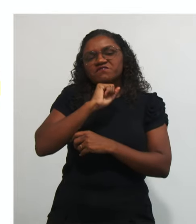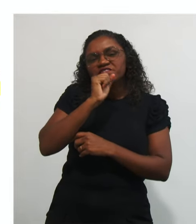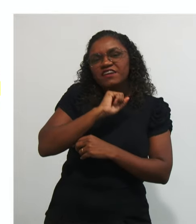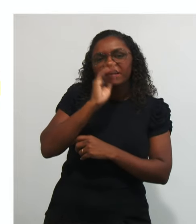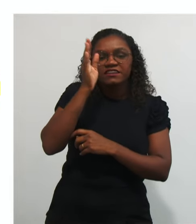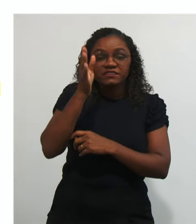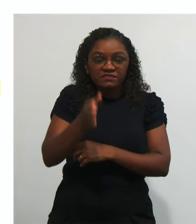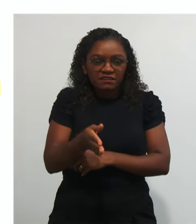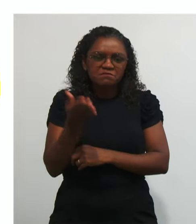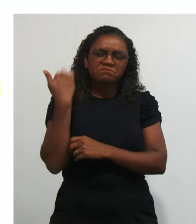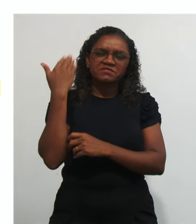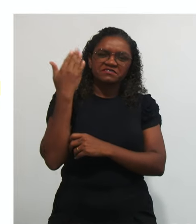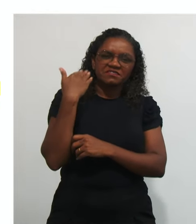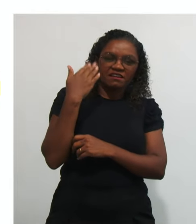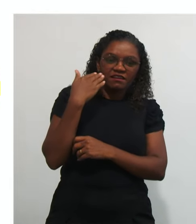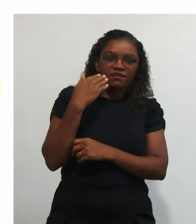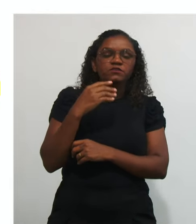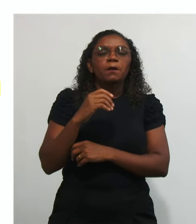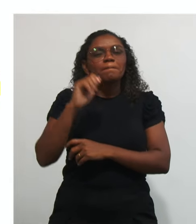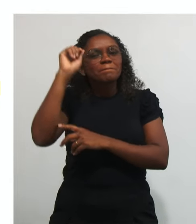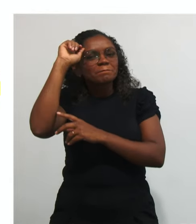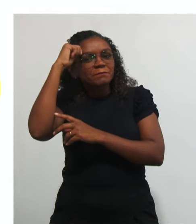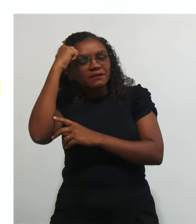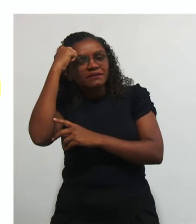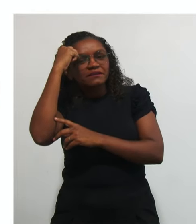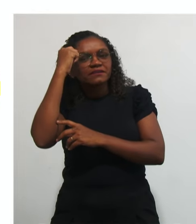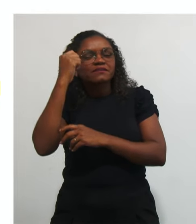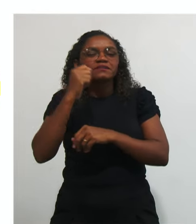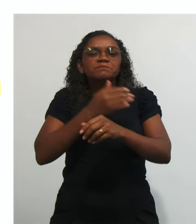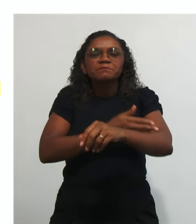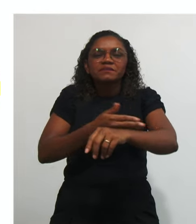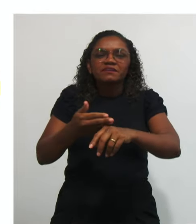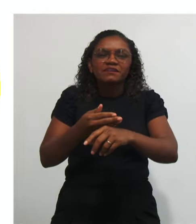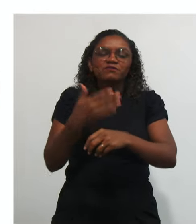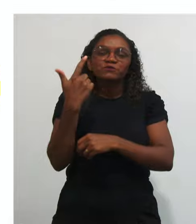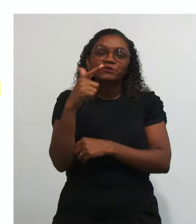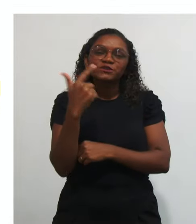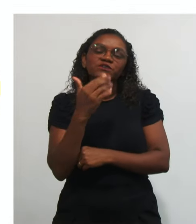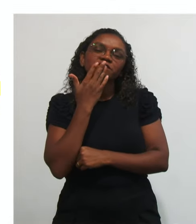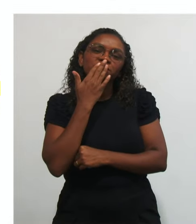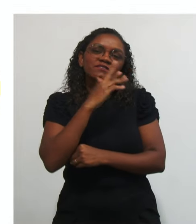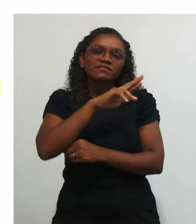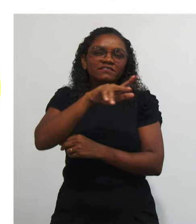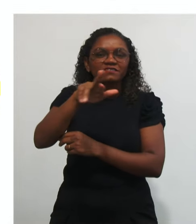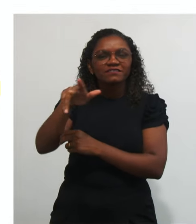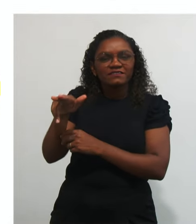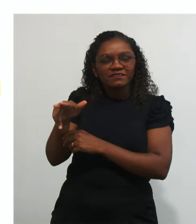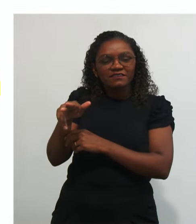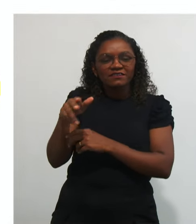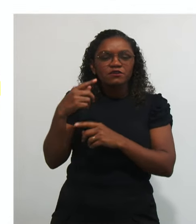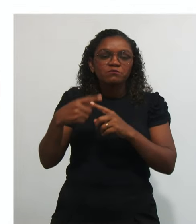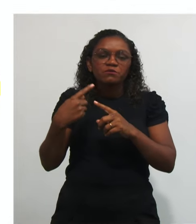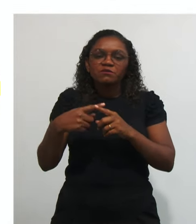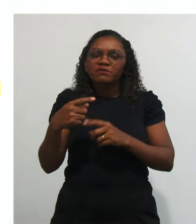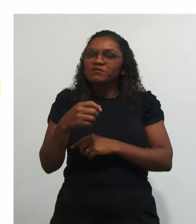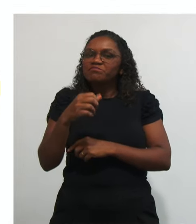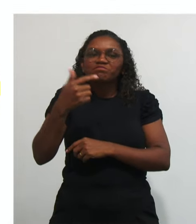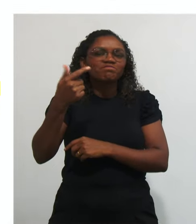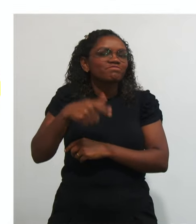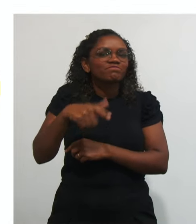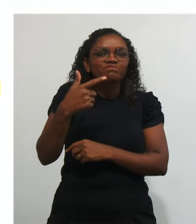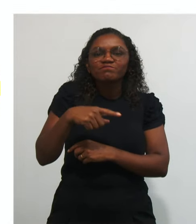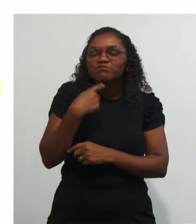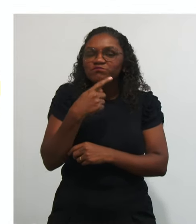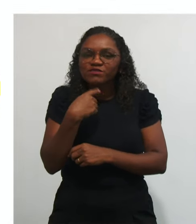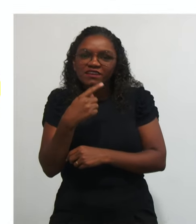antigamente essa TV preto e branco e eu nunca consegui usar ela porque já já não funcionava mais mas hoje na minha